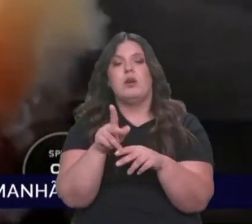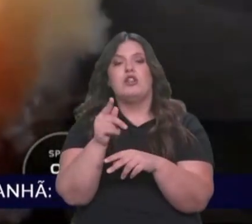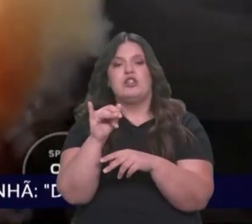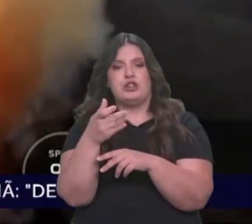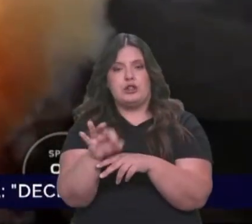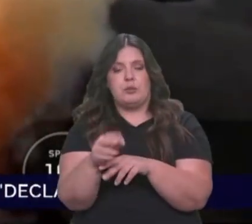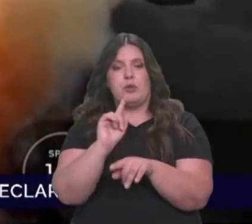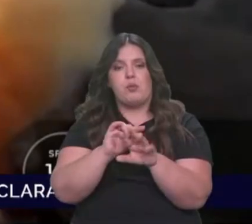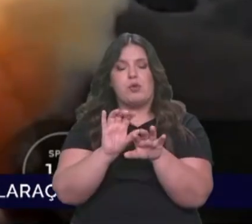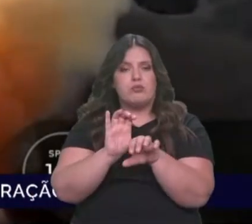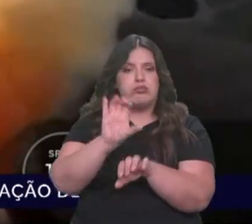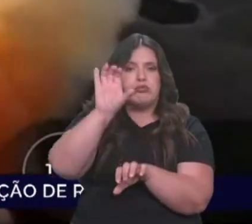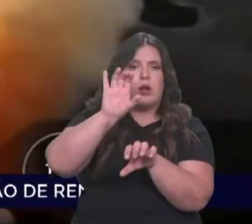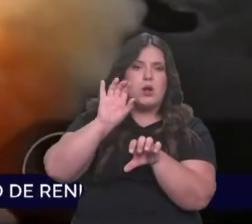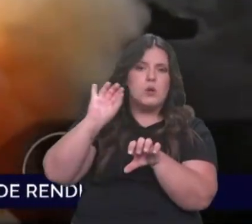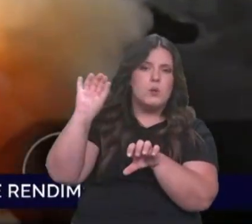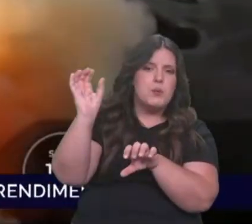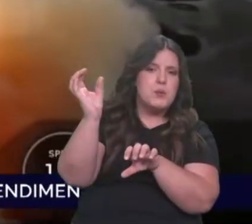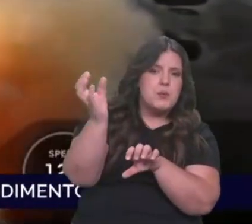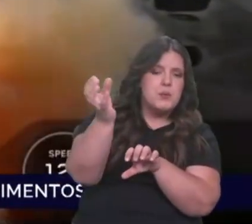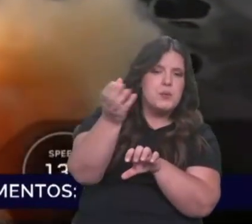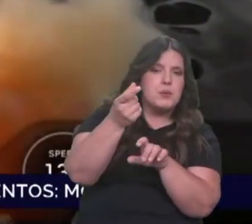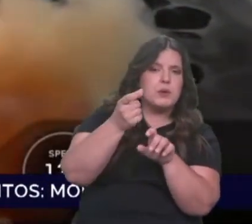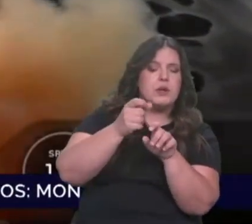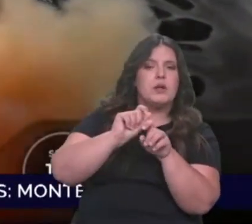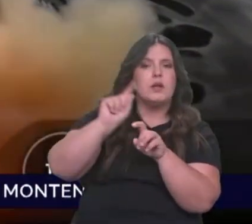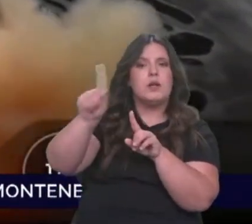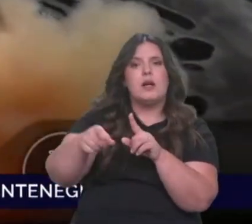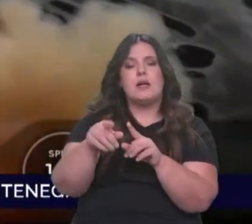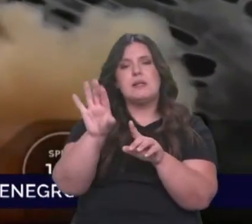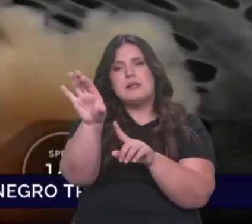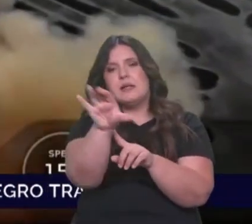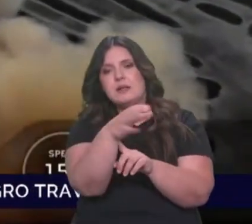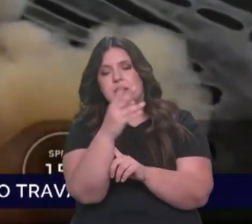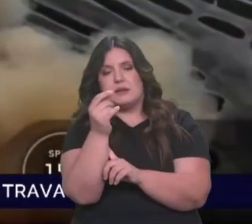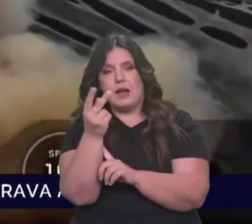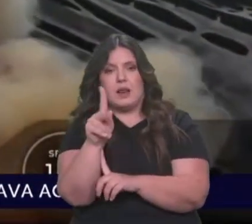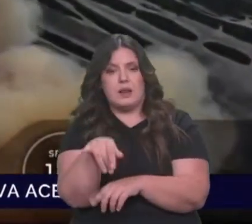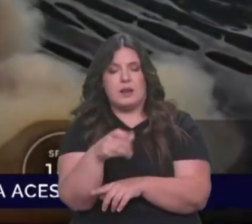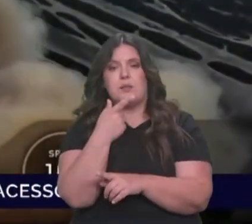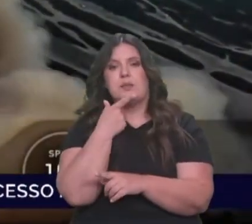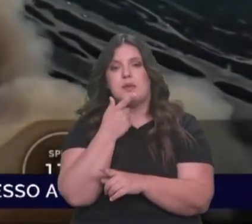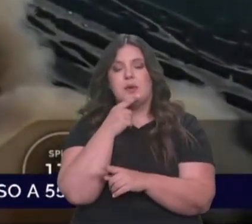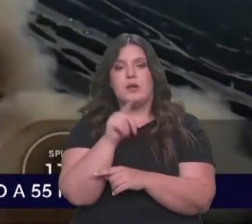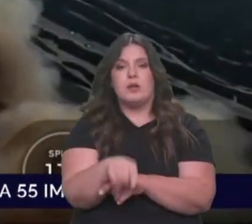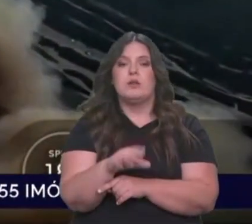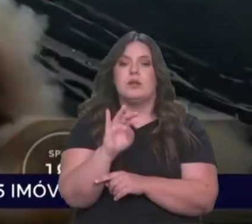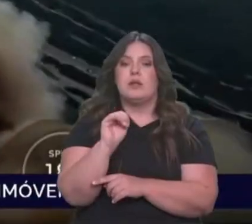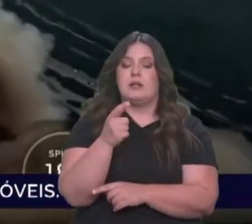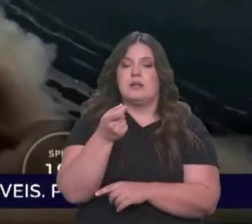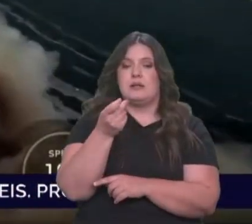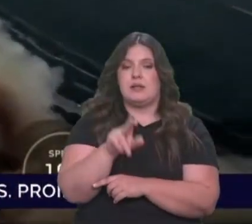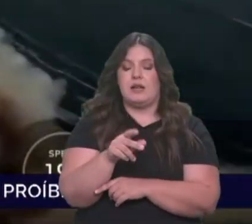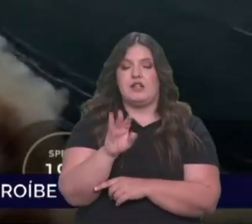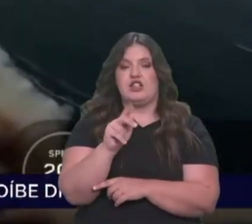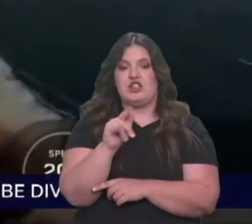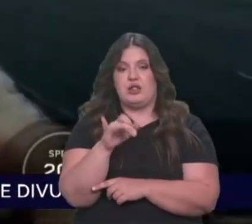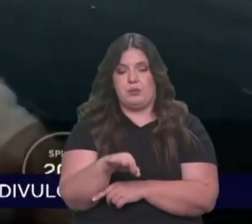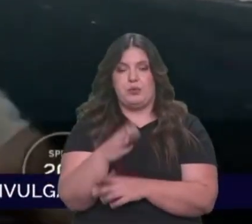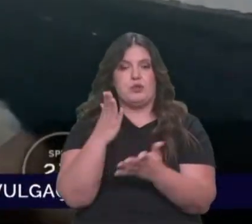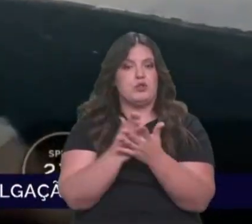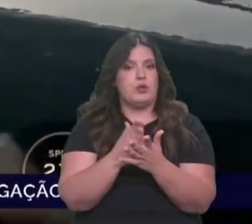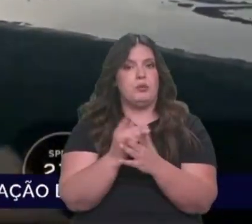fez um voo suborbital, lançou réplicas de satélites Starlink. E é preciso perceber isso também, que a Starship não está pensada apenas